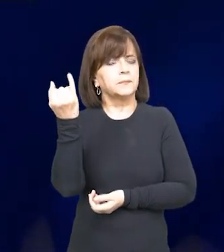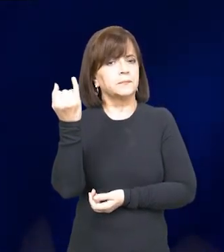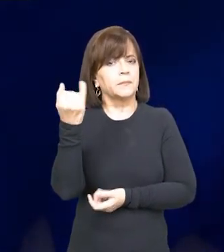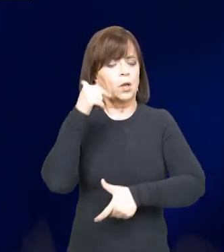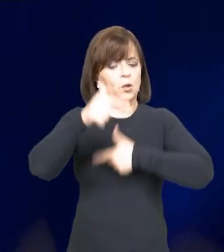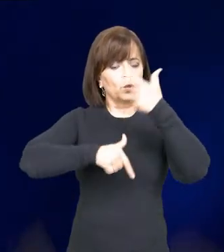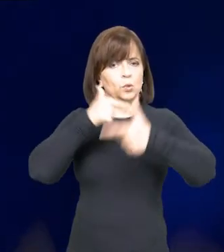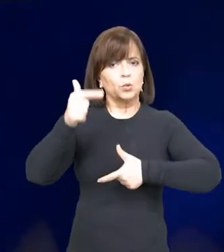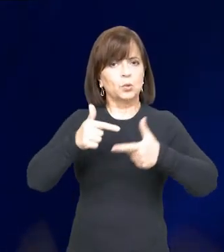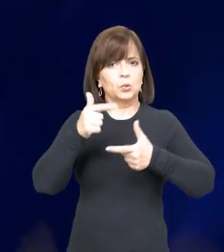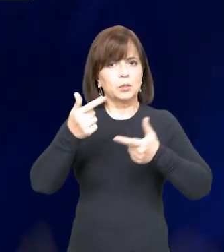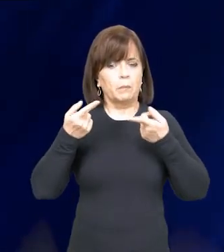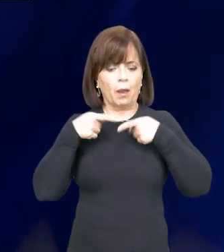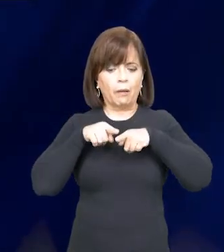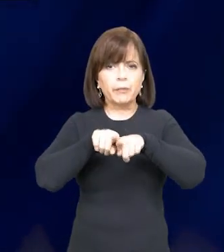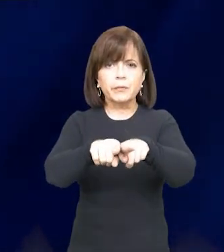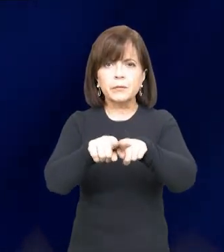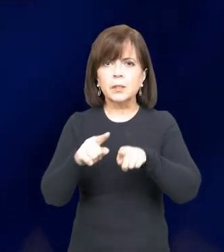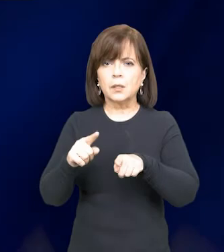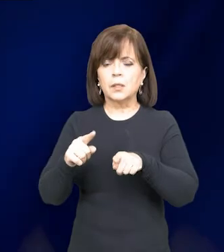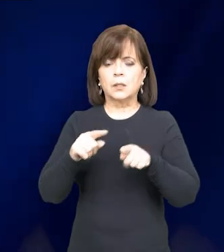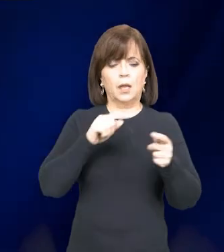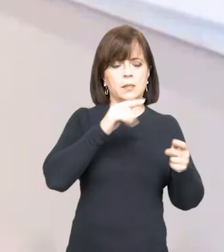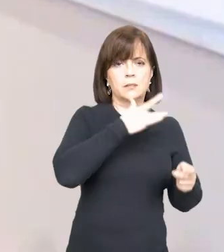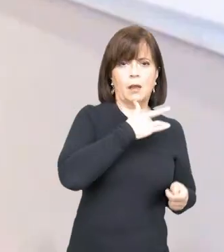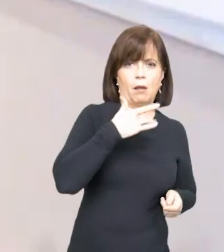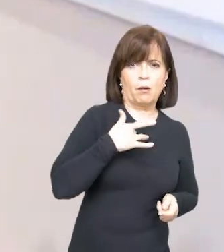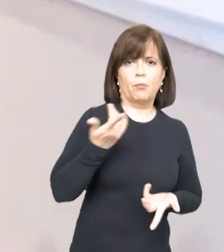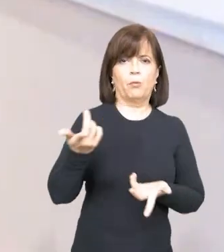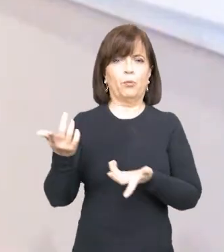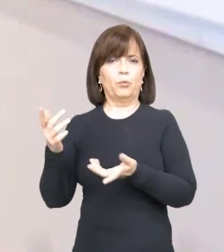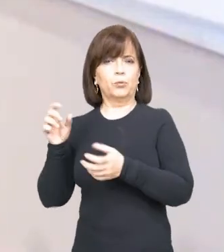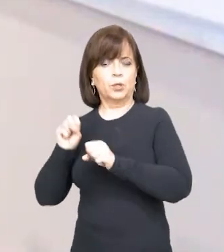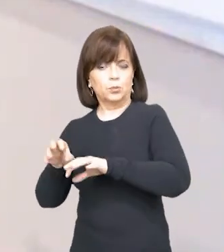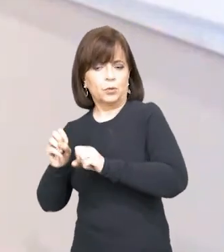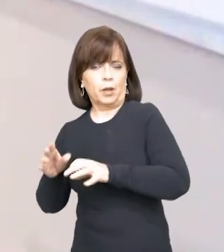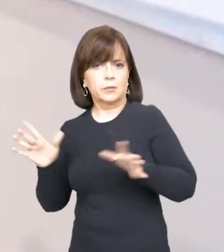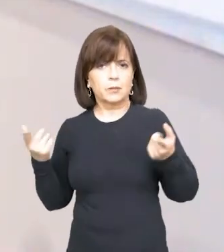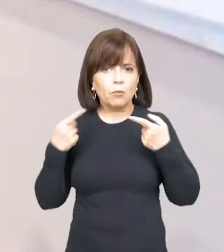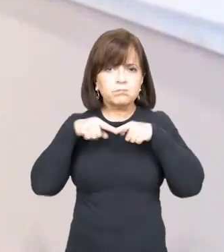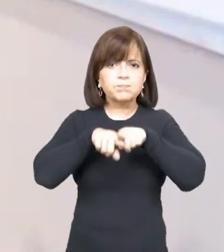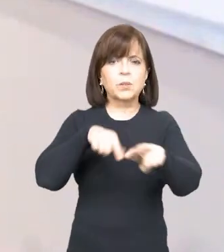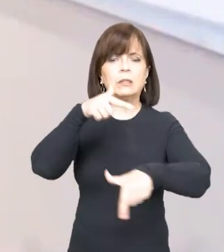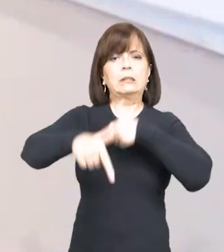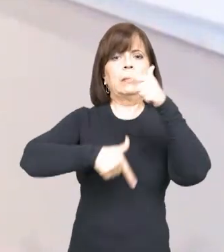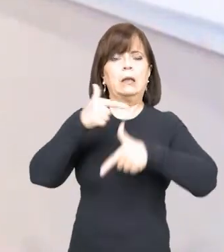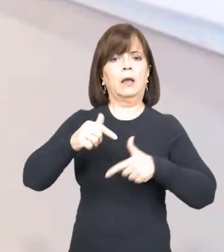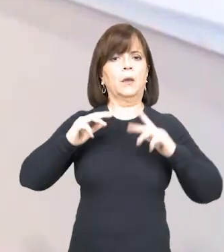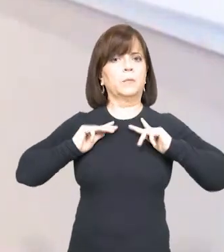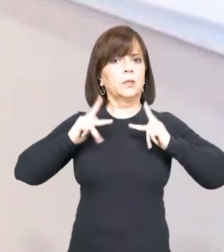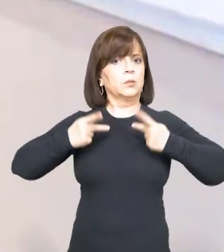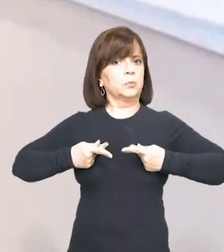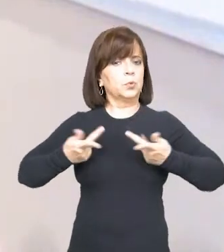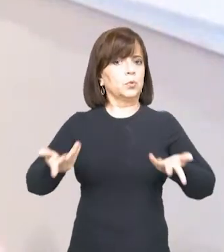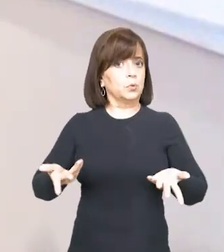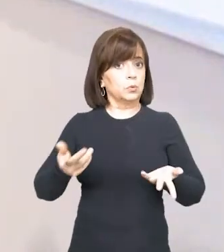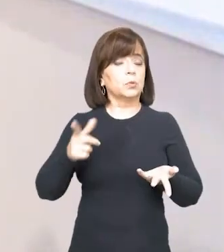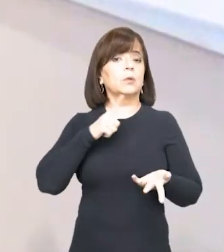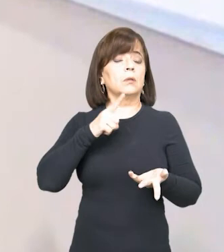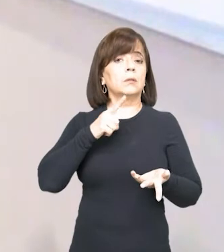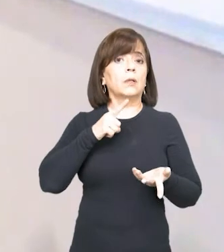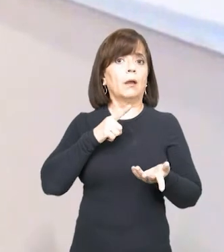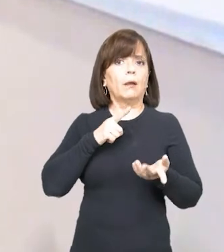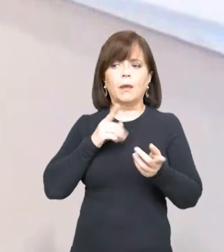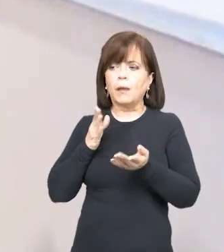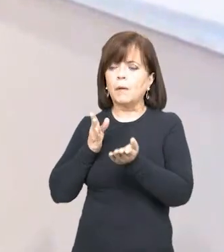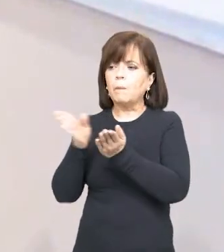né, não só da saúde com a educação, mas de todas as áreas, de muitas áreas do MP, onde há interseção, né? A gente fala em transversalidade, mas é